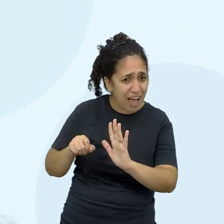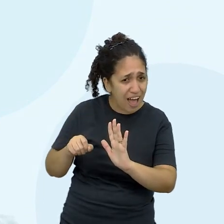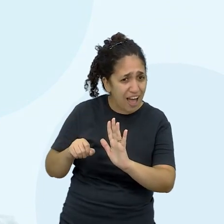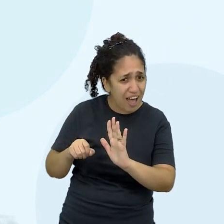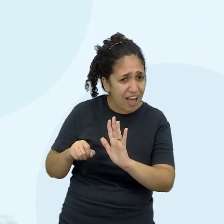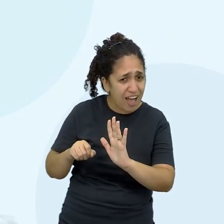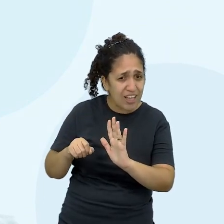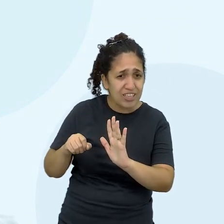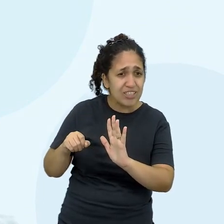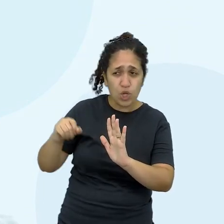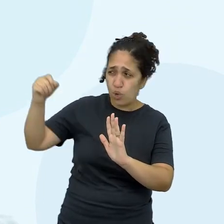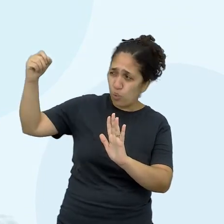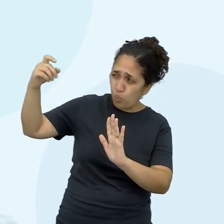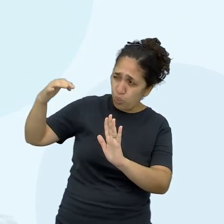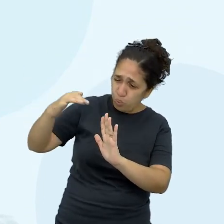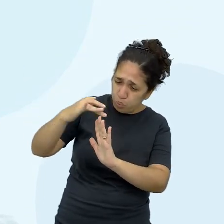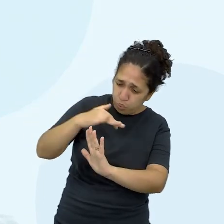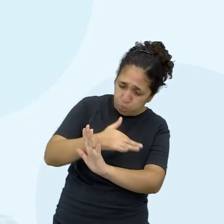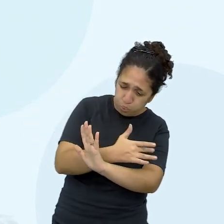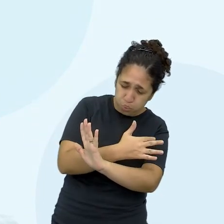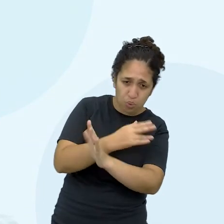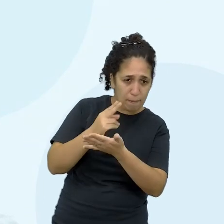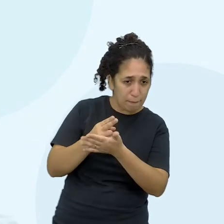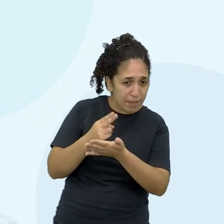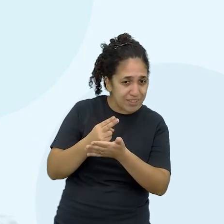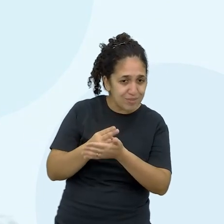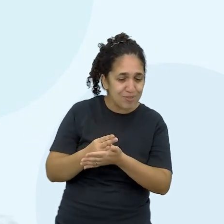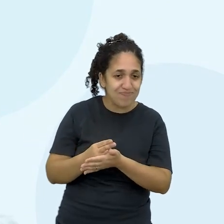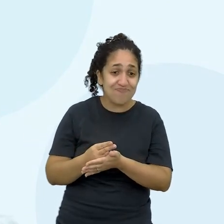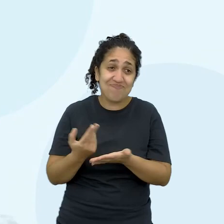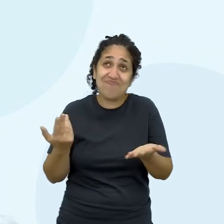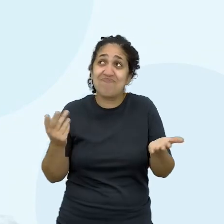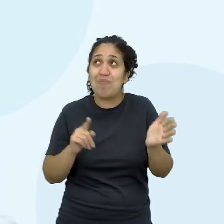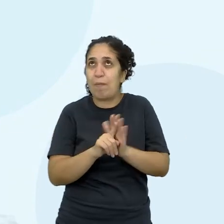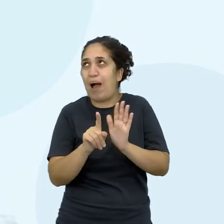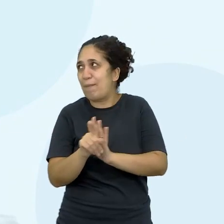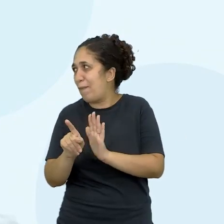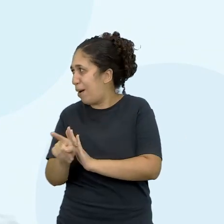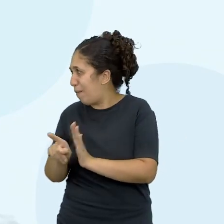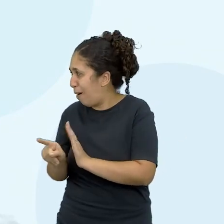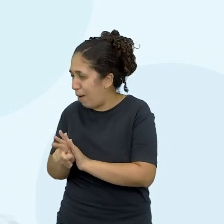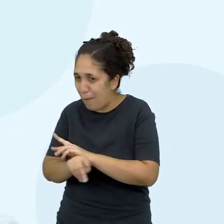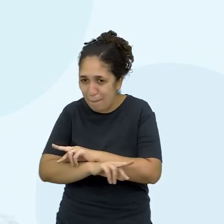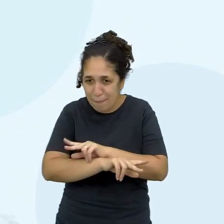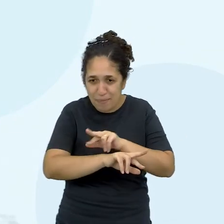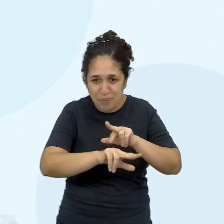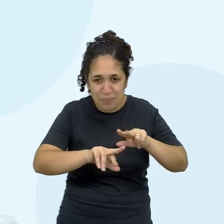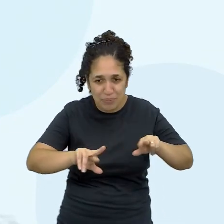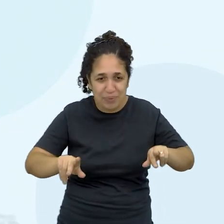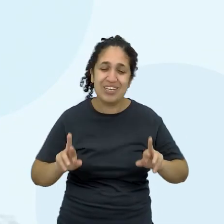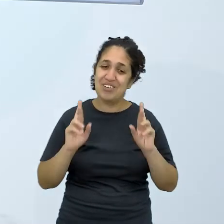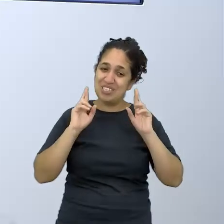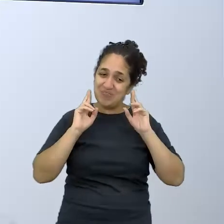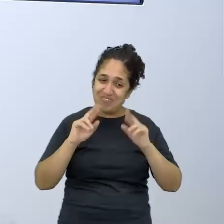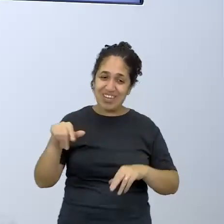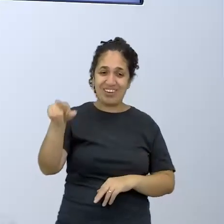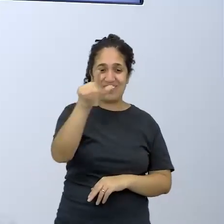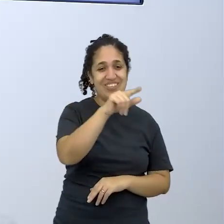quantidade de fluxo luminoso? Ora, são muitas perguntas. Eu espero que você tenha gostado